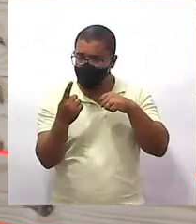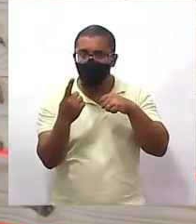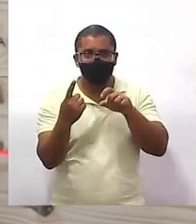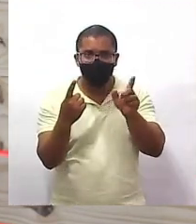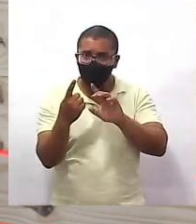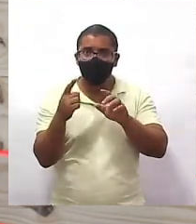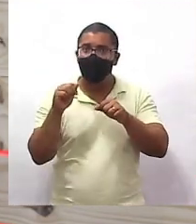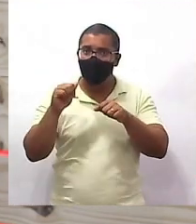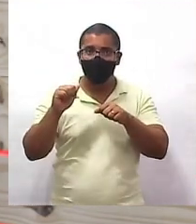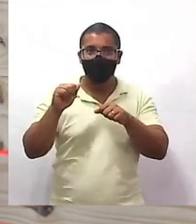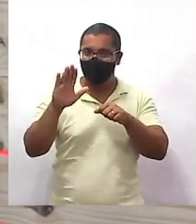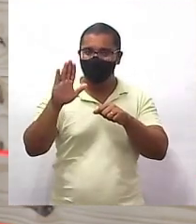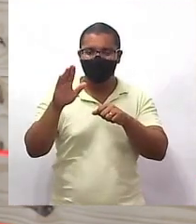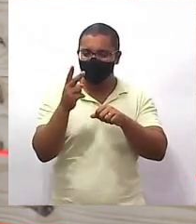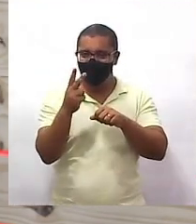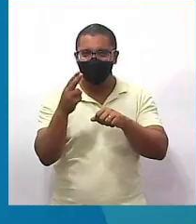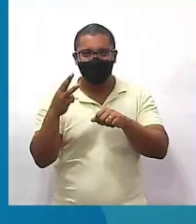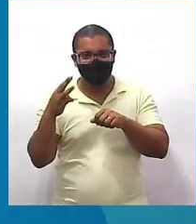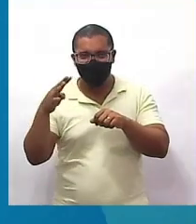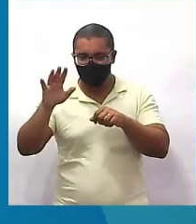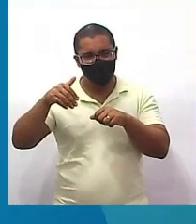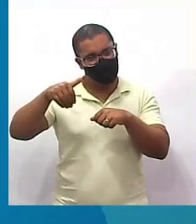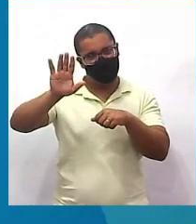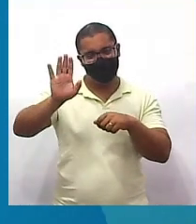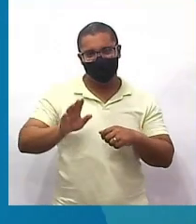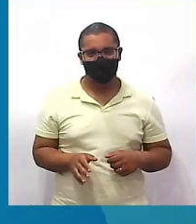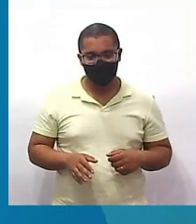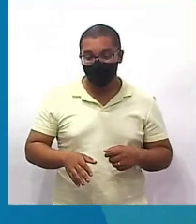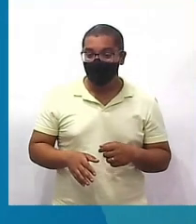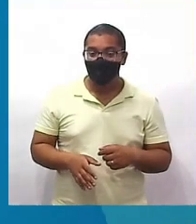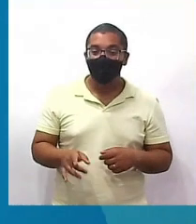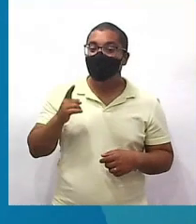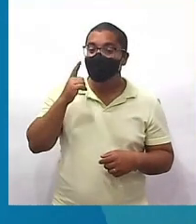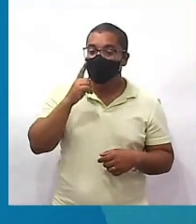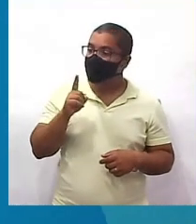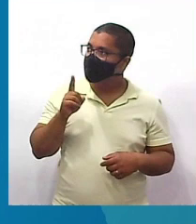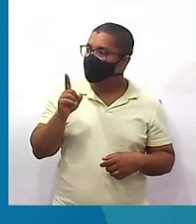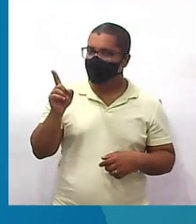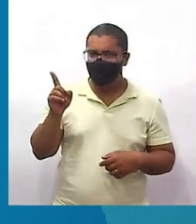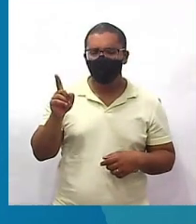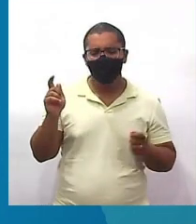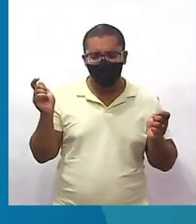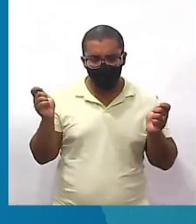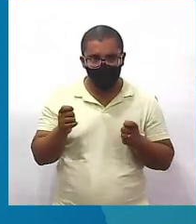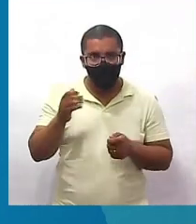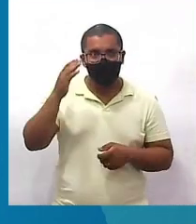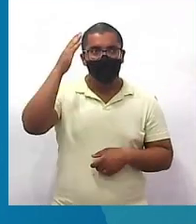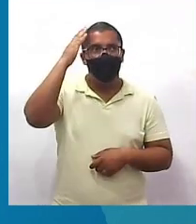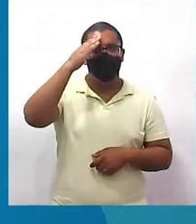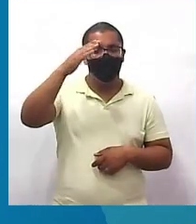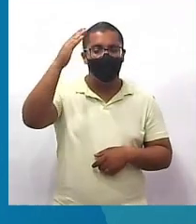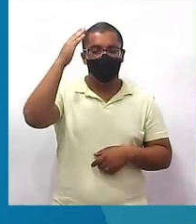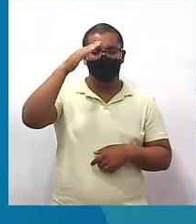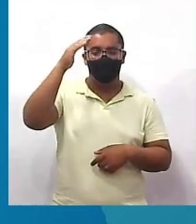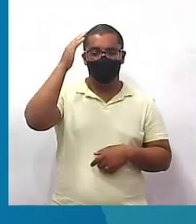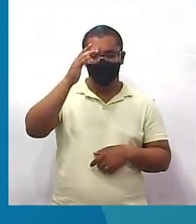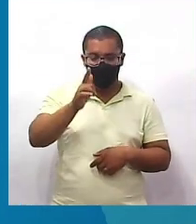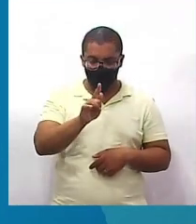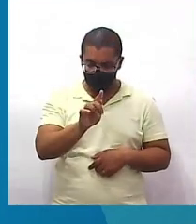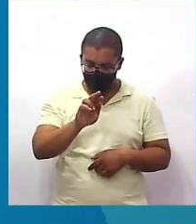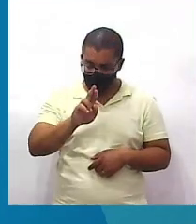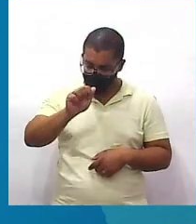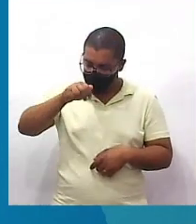mineral. Bom, na imagem da telinha aí agora, vocês podem observar melhor o que é a questão do